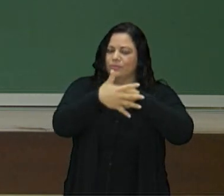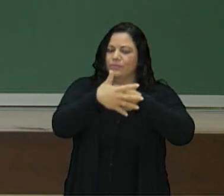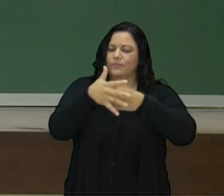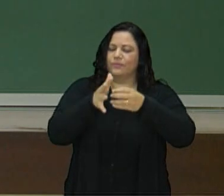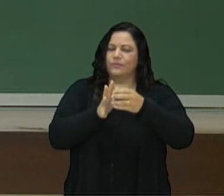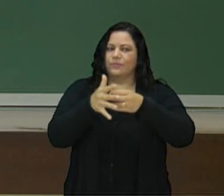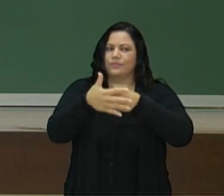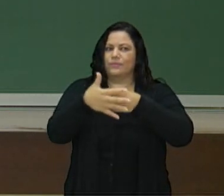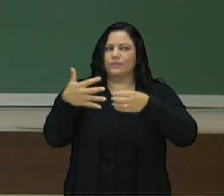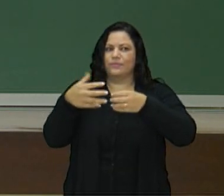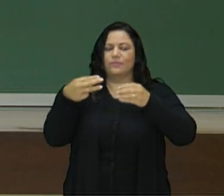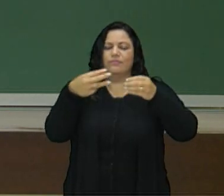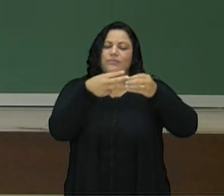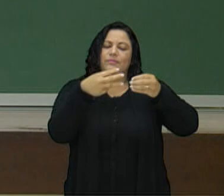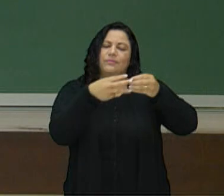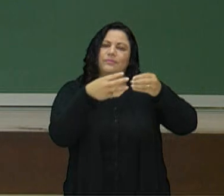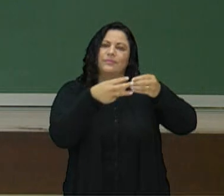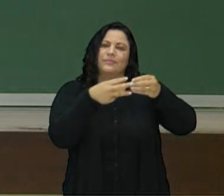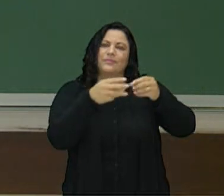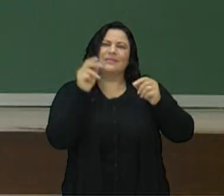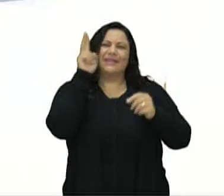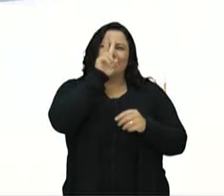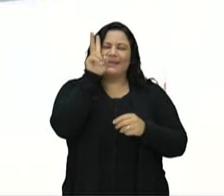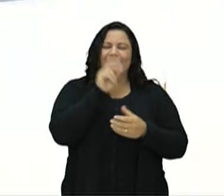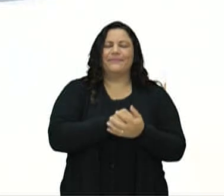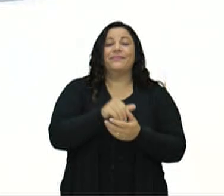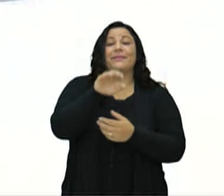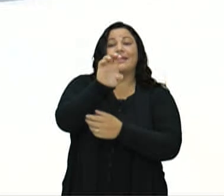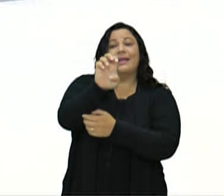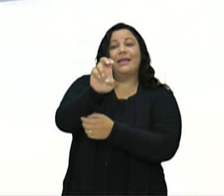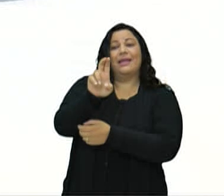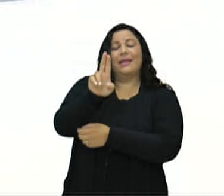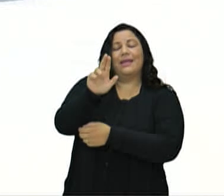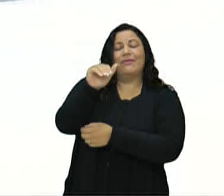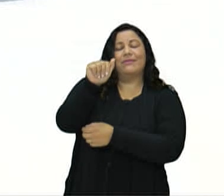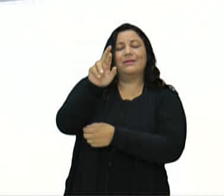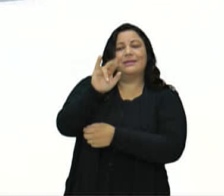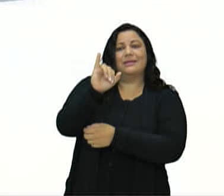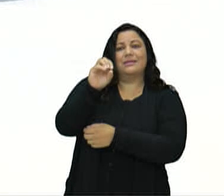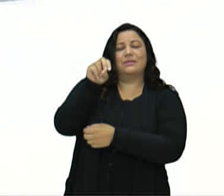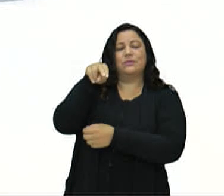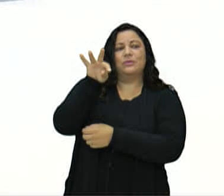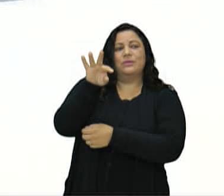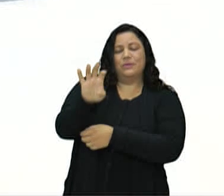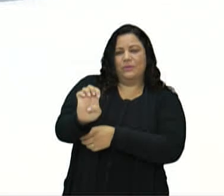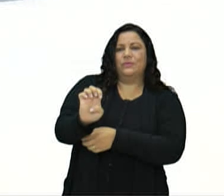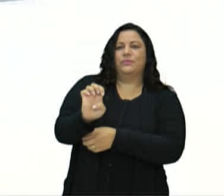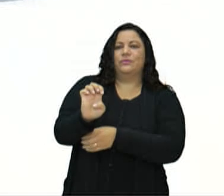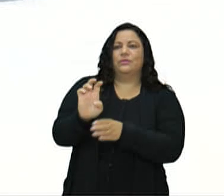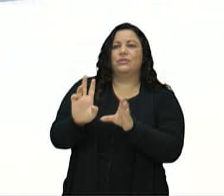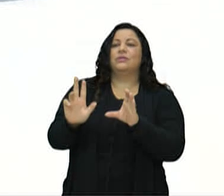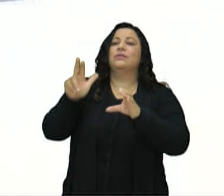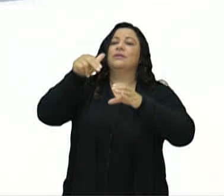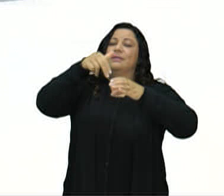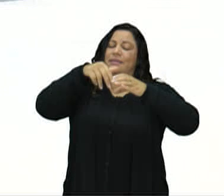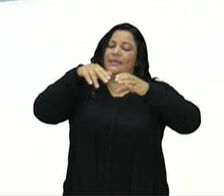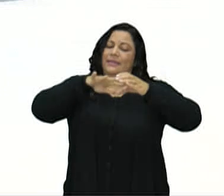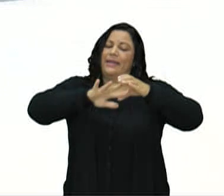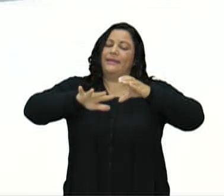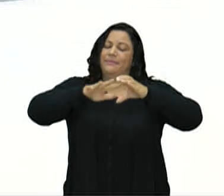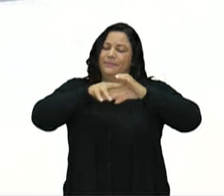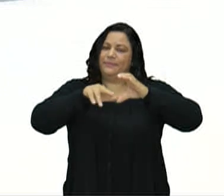esse DNA. Isso, para quem lembrou? Eucariontes. Olha ali, dois tipos de célula eucarionte. Para o lado de